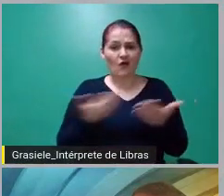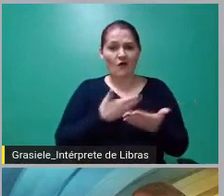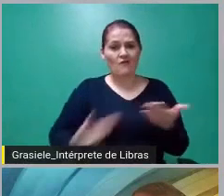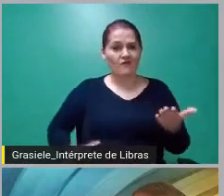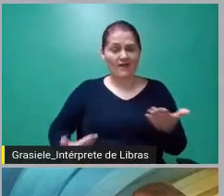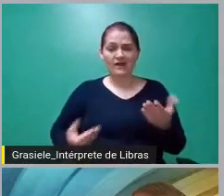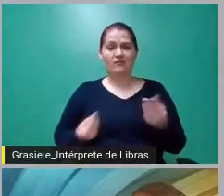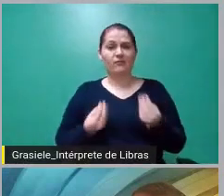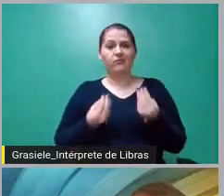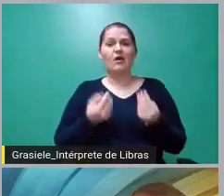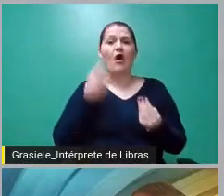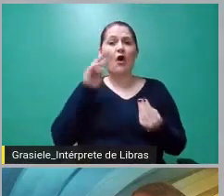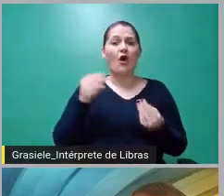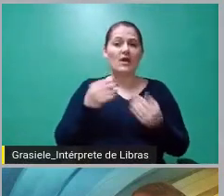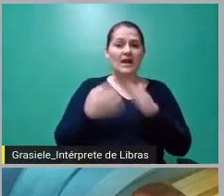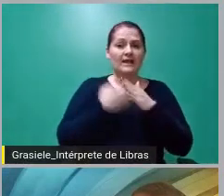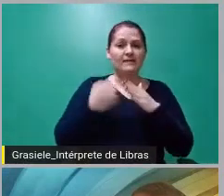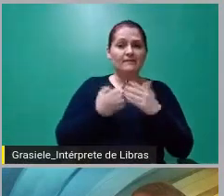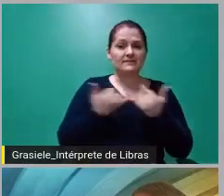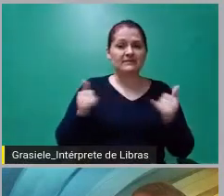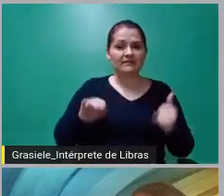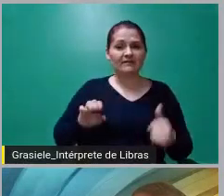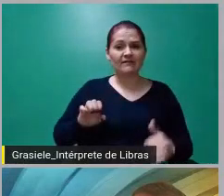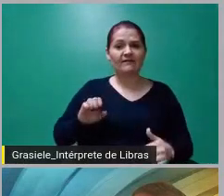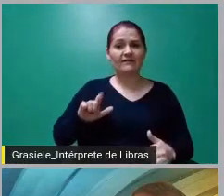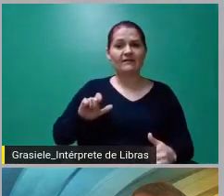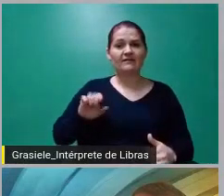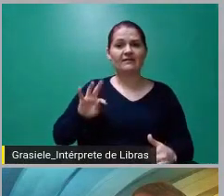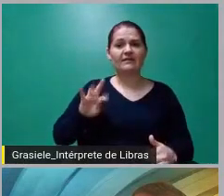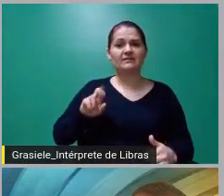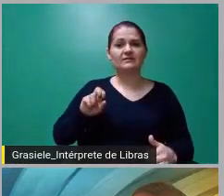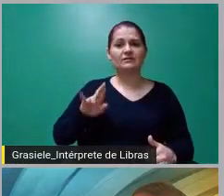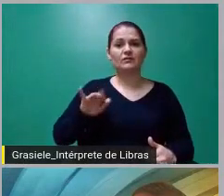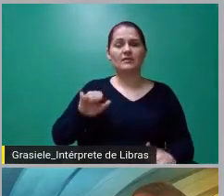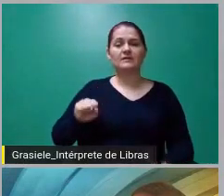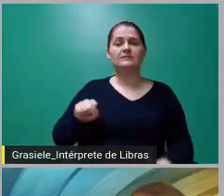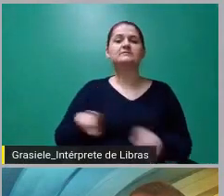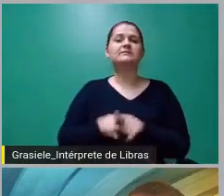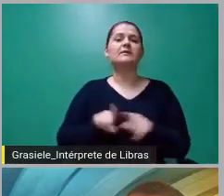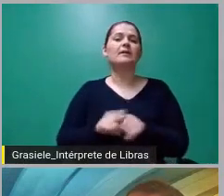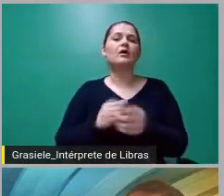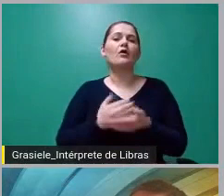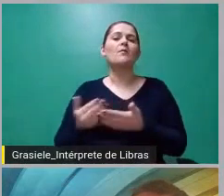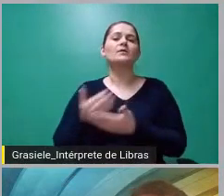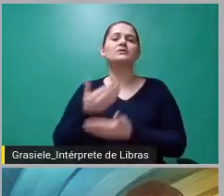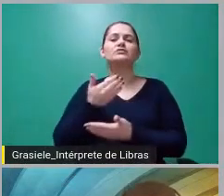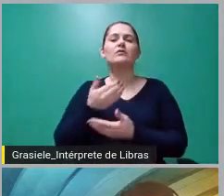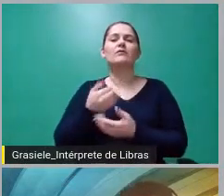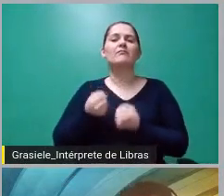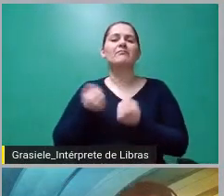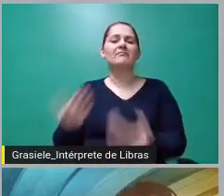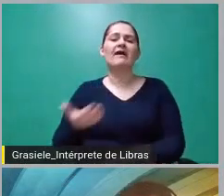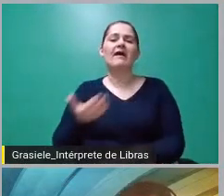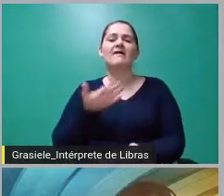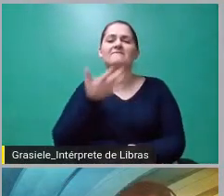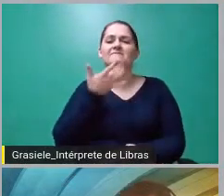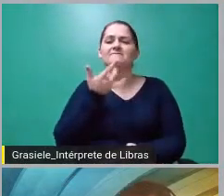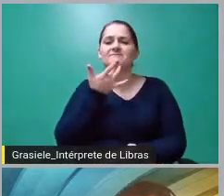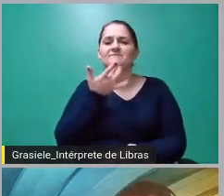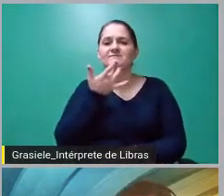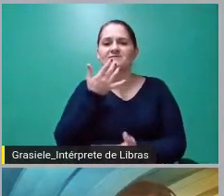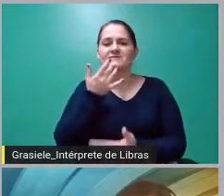A facilitação de operações em dólar, risco de dolarização, ampliação de operações com